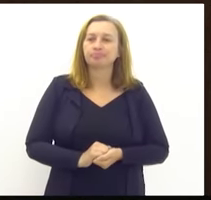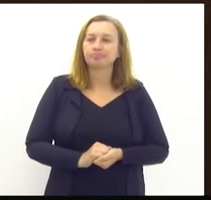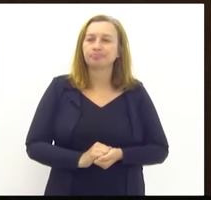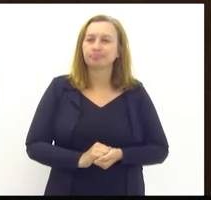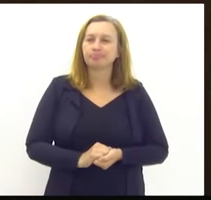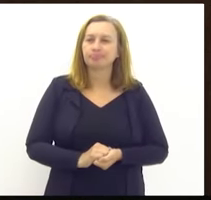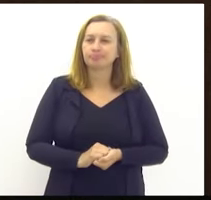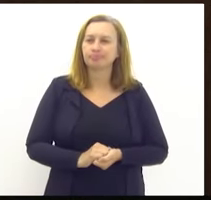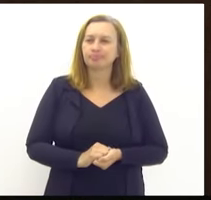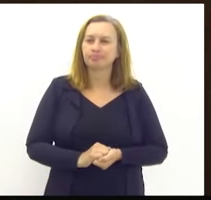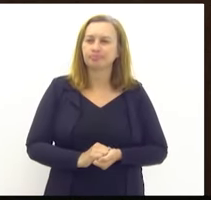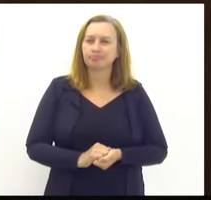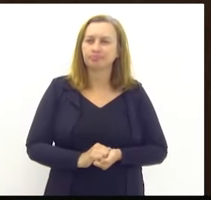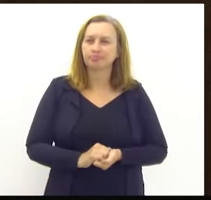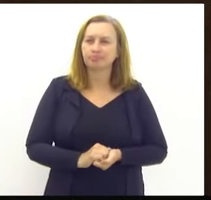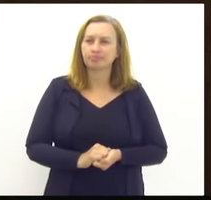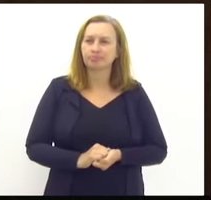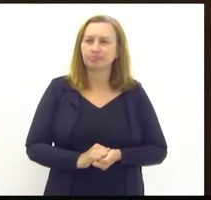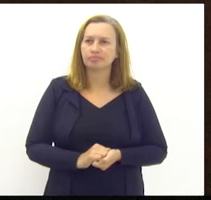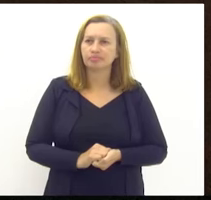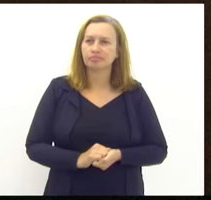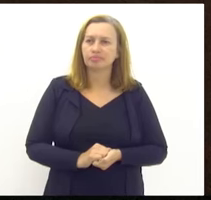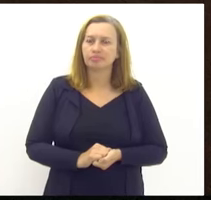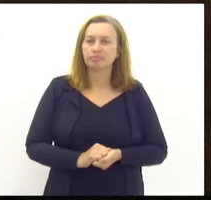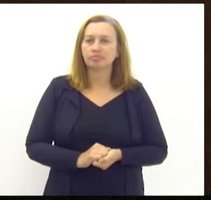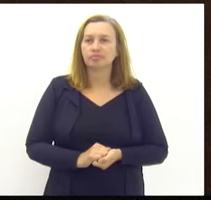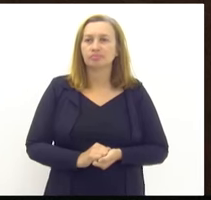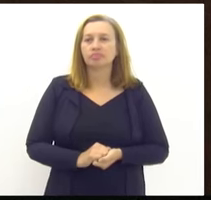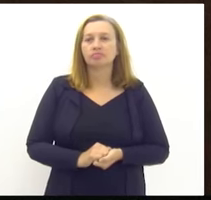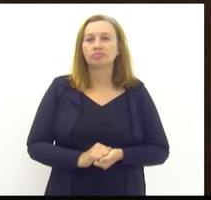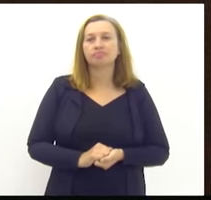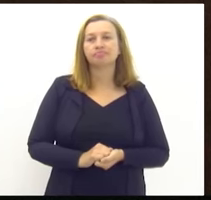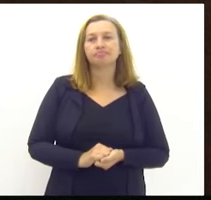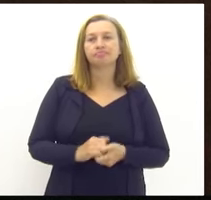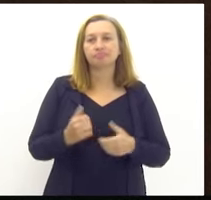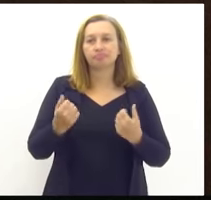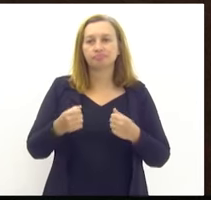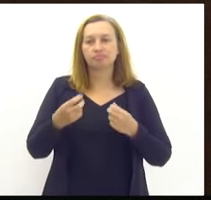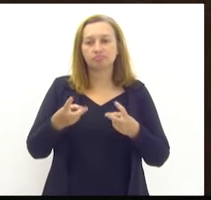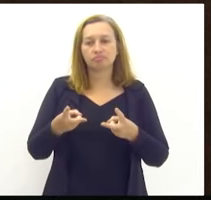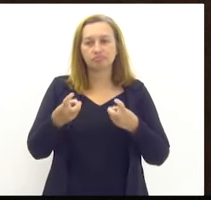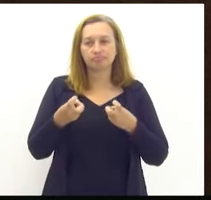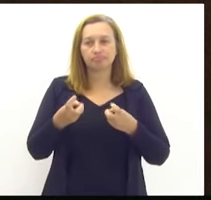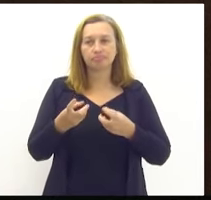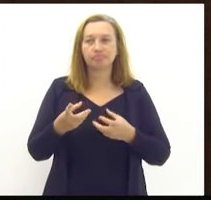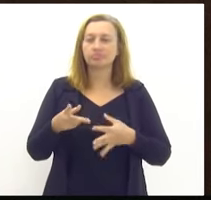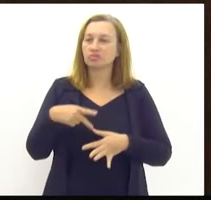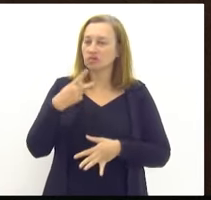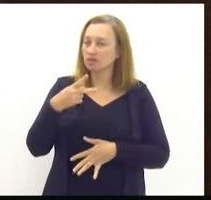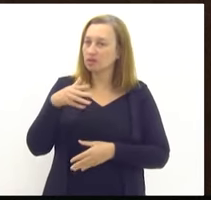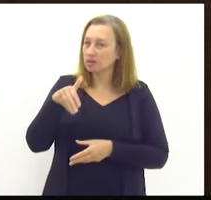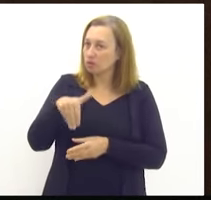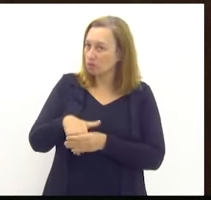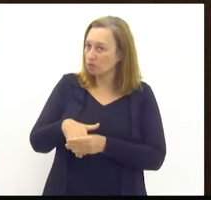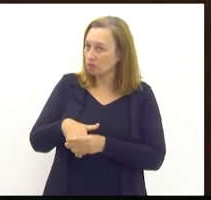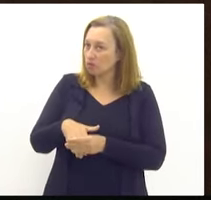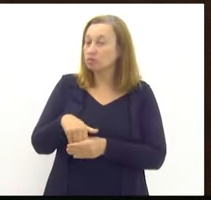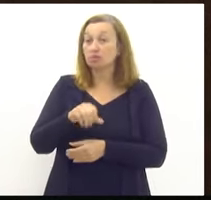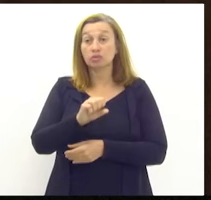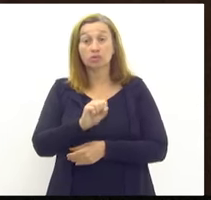H que ter algumas exceções n então tô produzindo aqui o voto